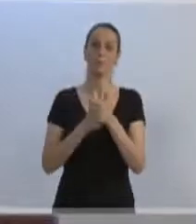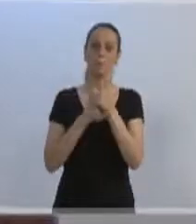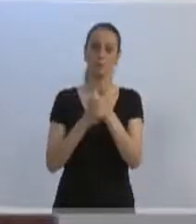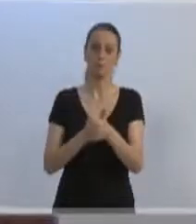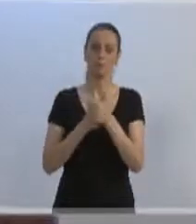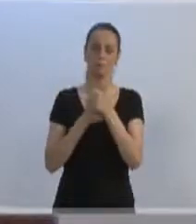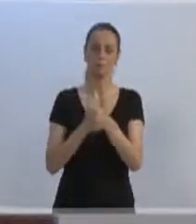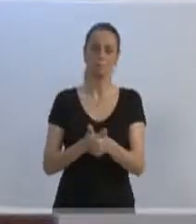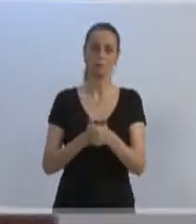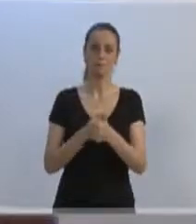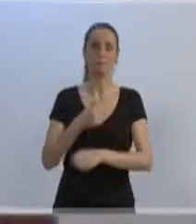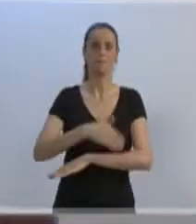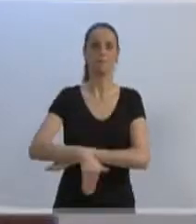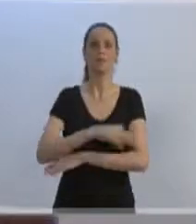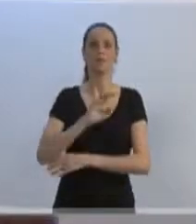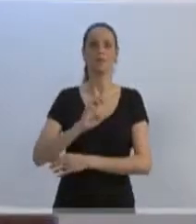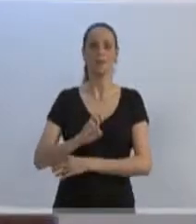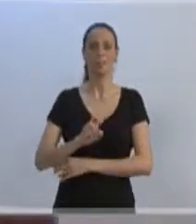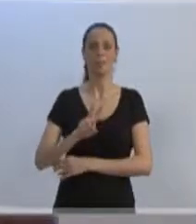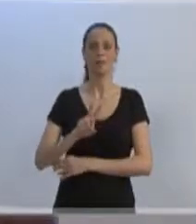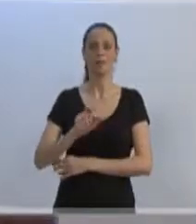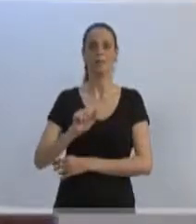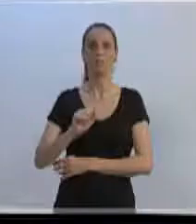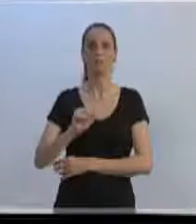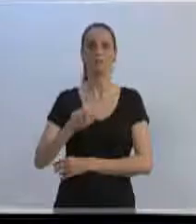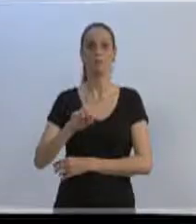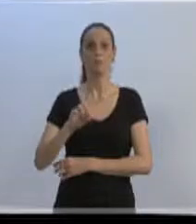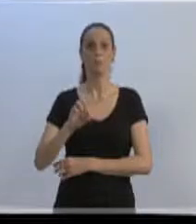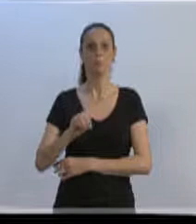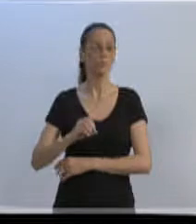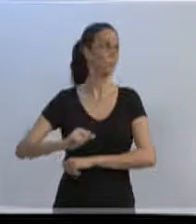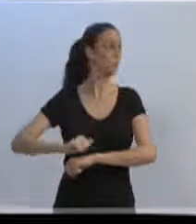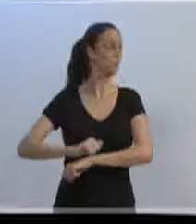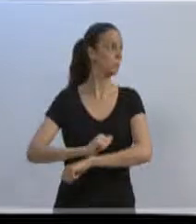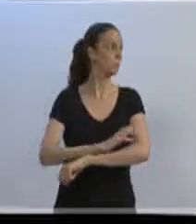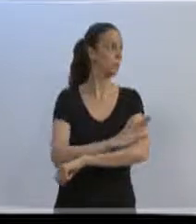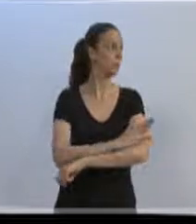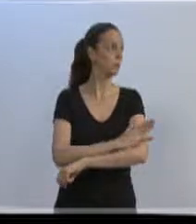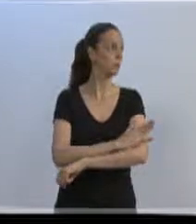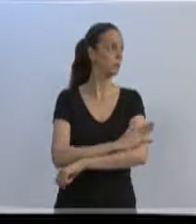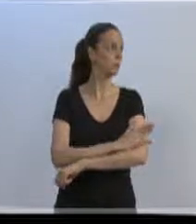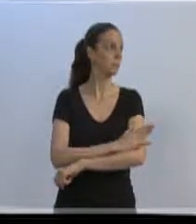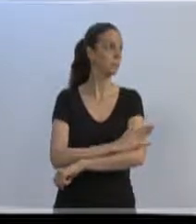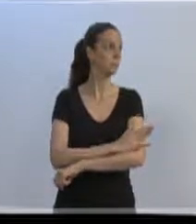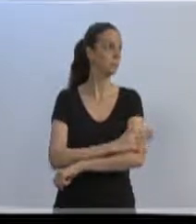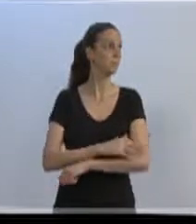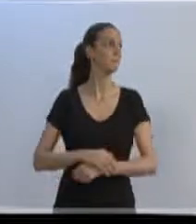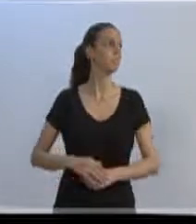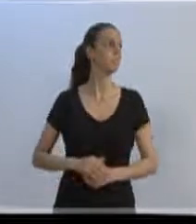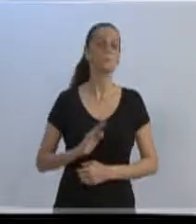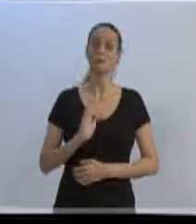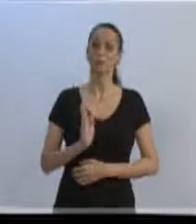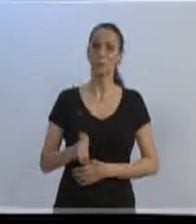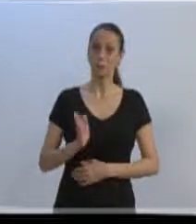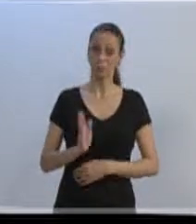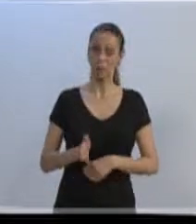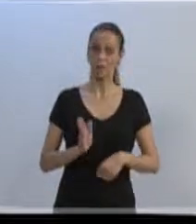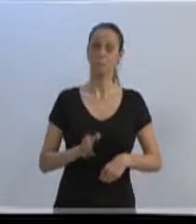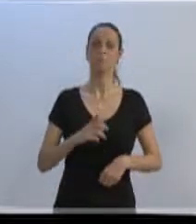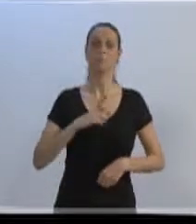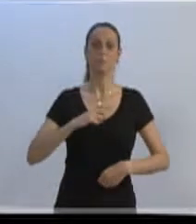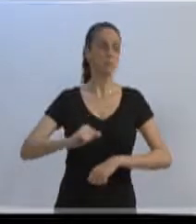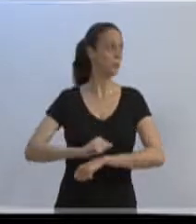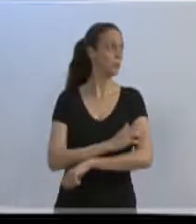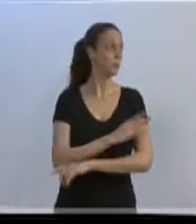lá na rua evaldo gensse o asfalto como está o andamento das faltas já temos lá o asfalto